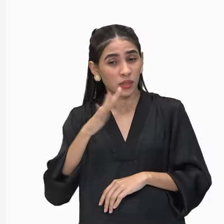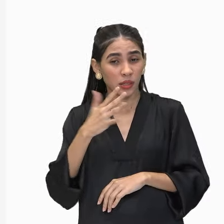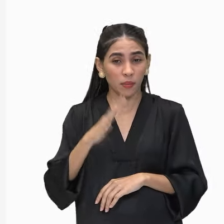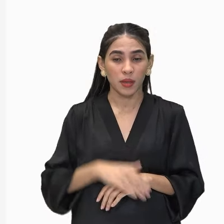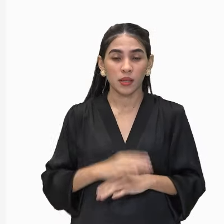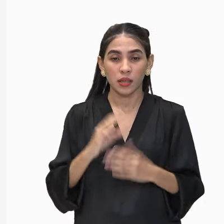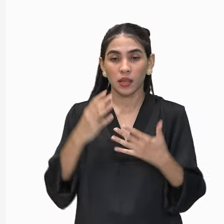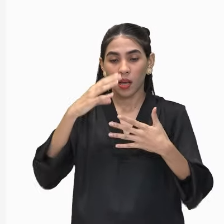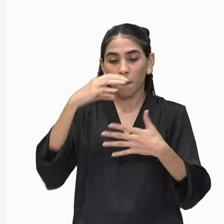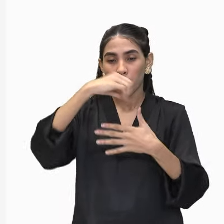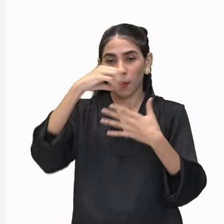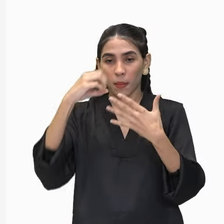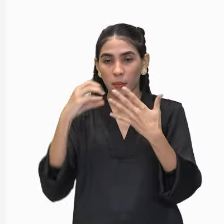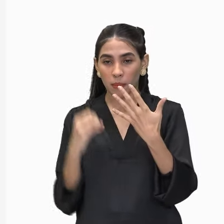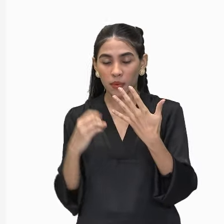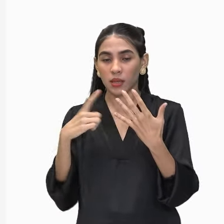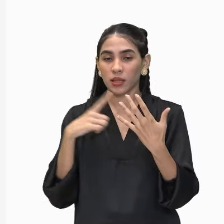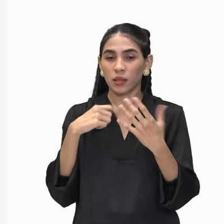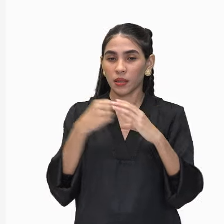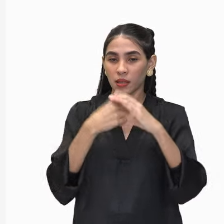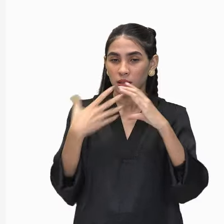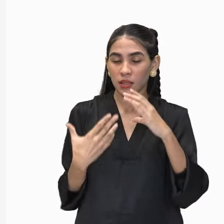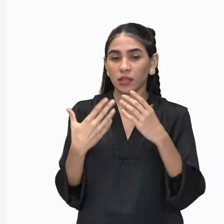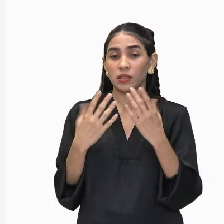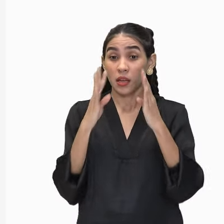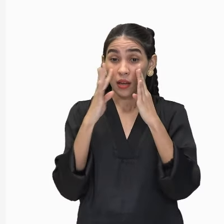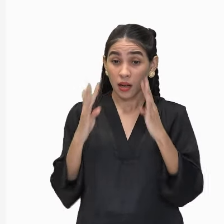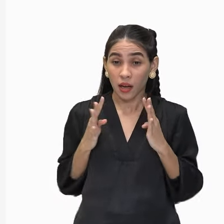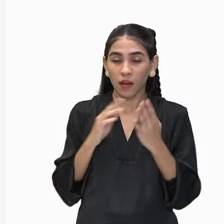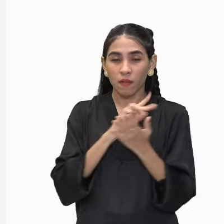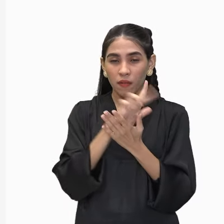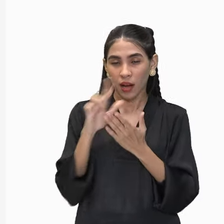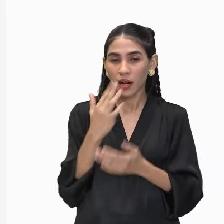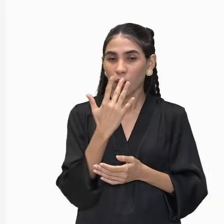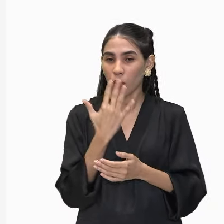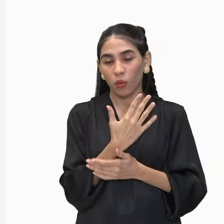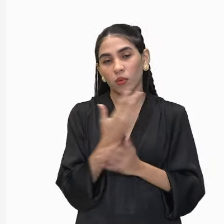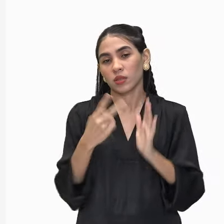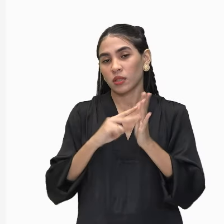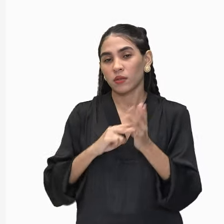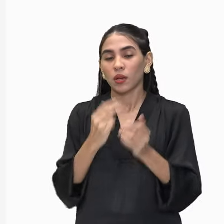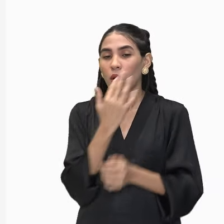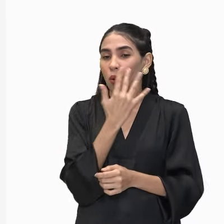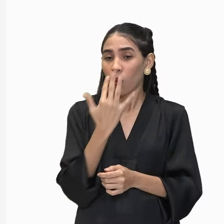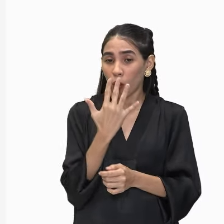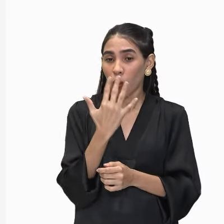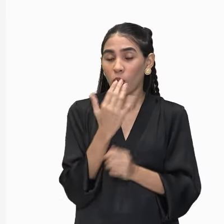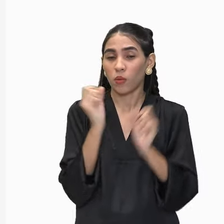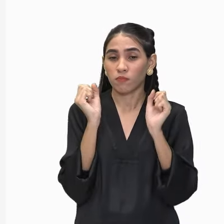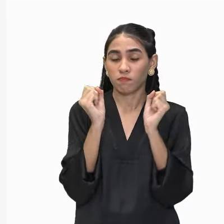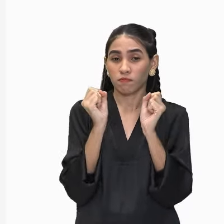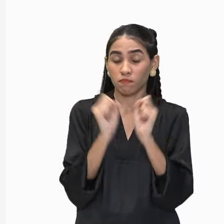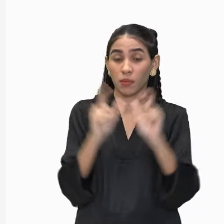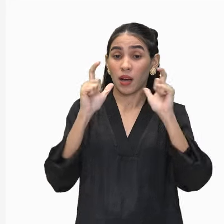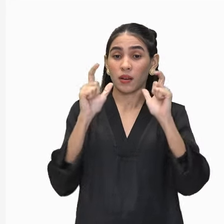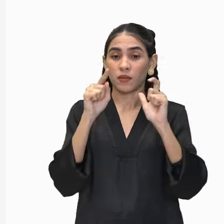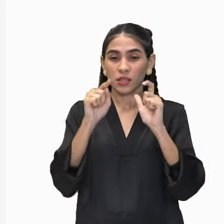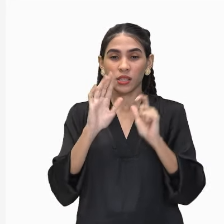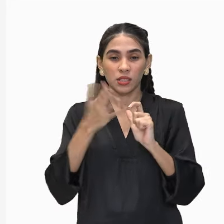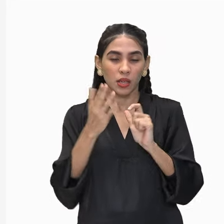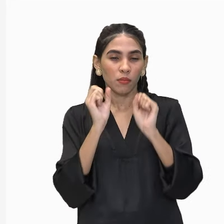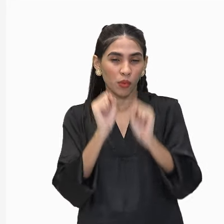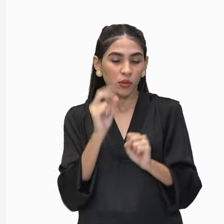cadeia alimentar, eles possuem uma característica chamativa de cores, ou seja, cores vibrantes demais, você já pode ficar atento que